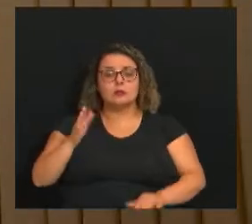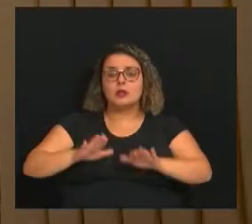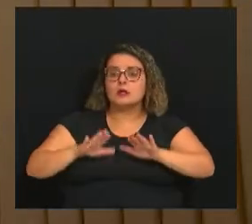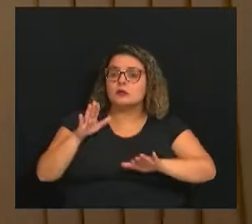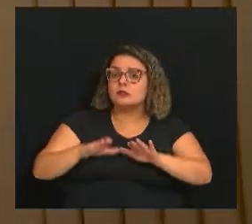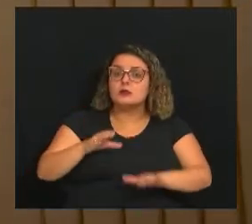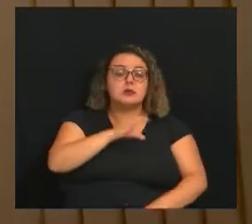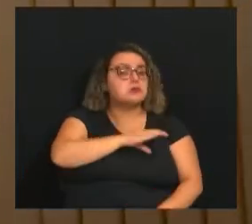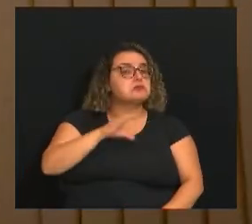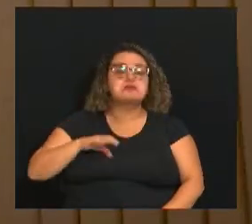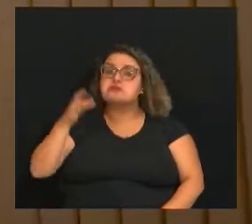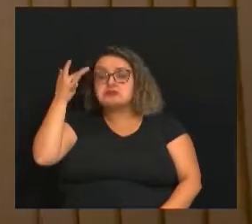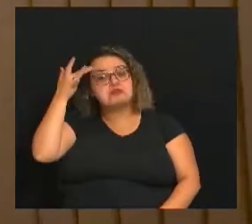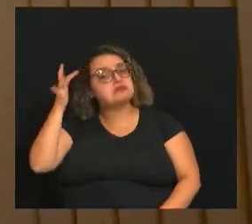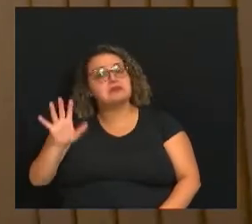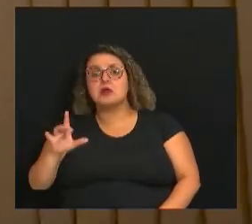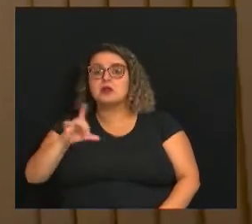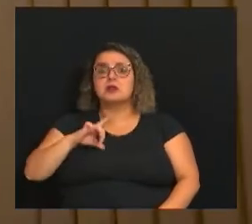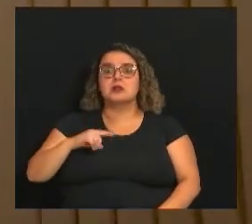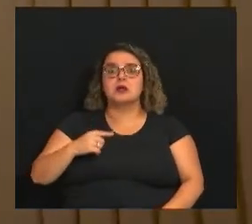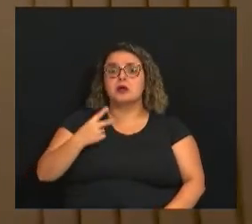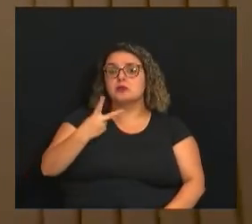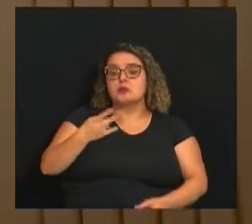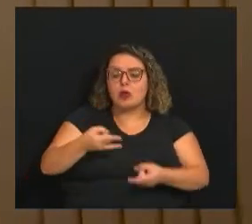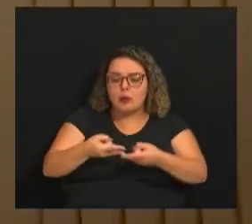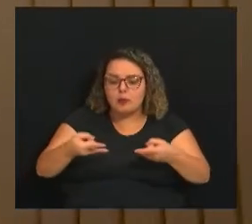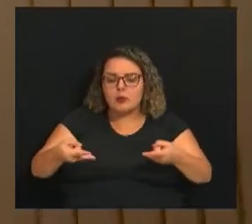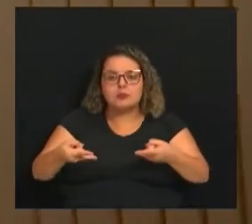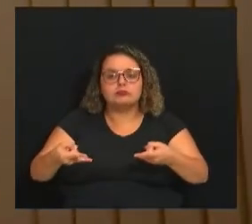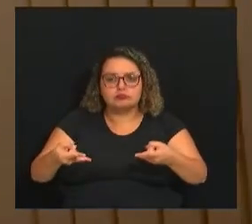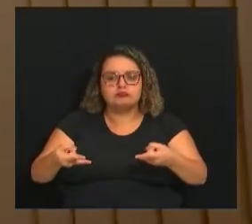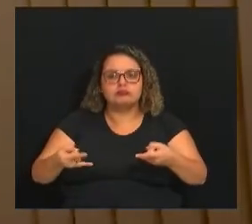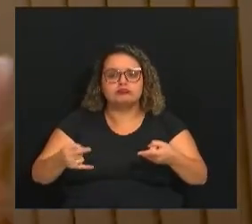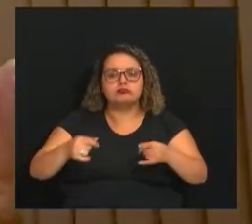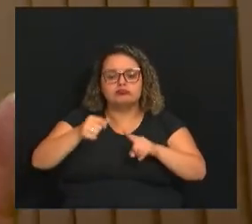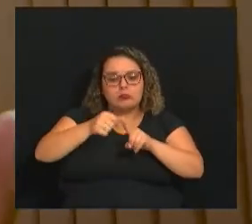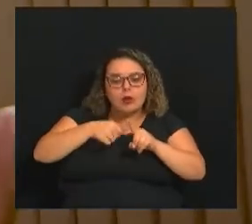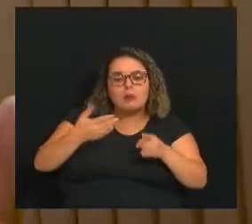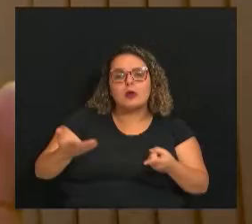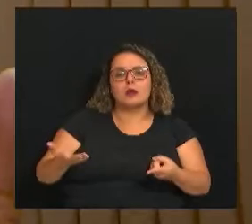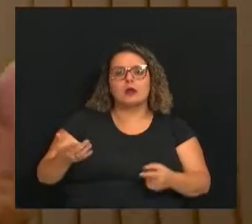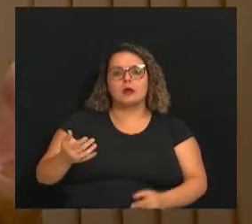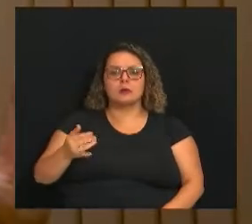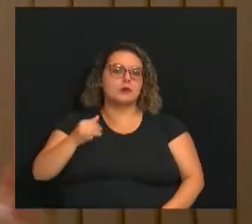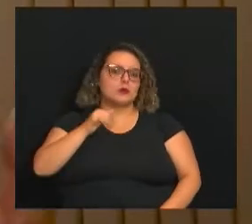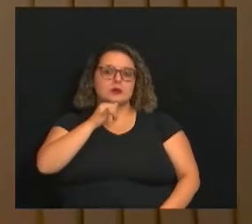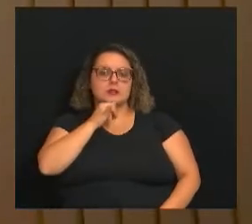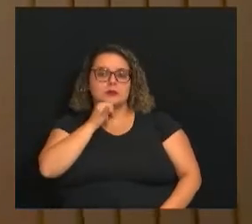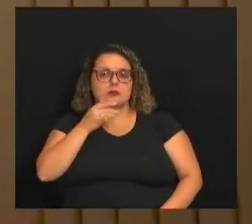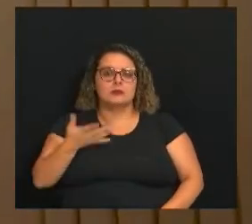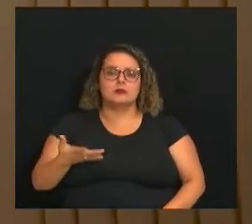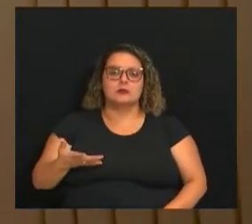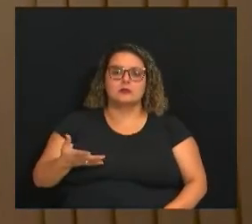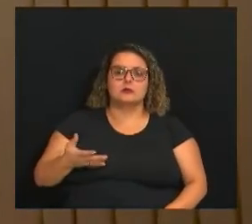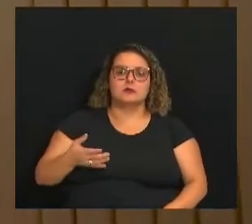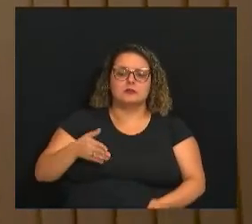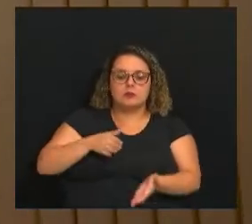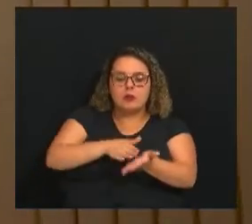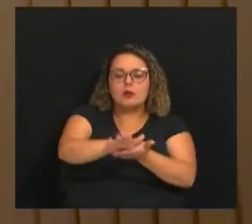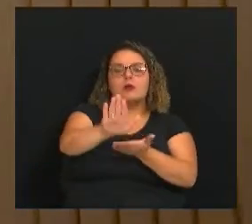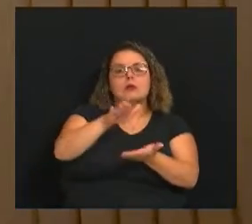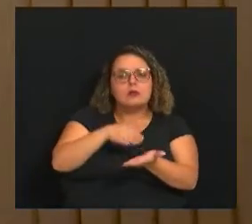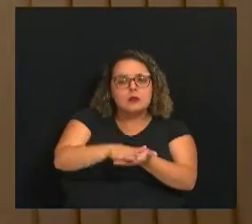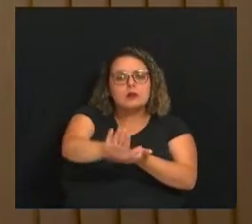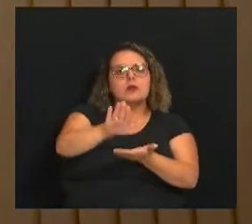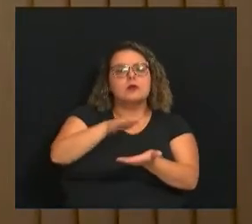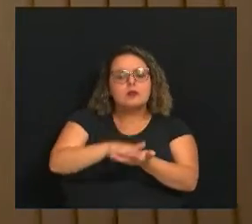cliente não sabe que ele tem direito a 2 talões de cheque por mês, que ele tem como retirar extrato 4 vezes por